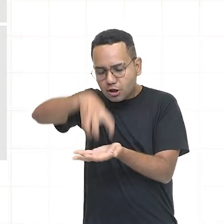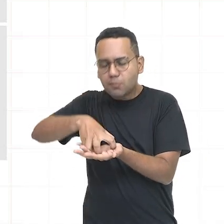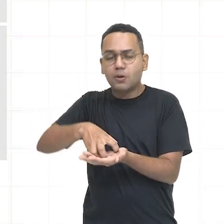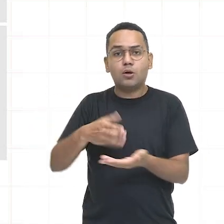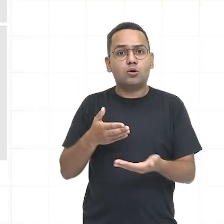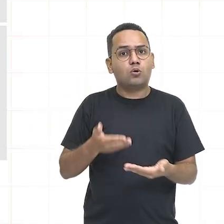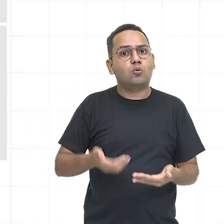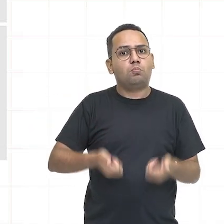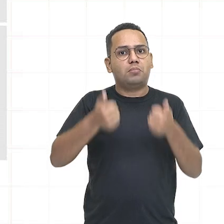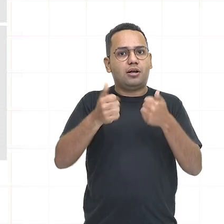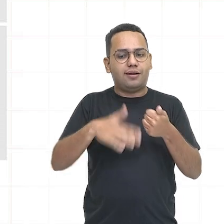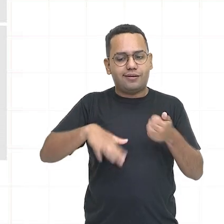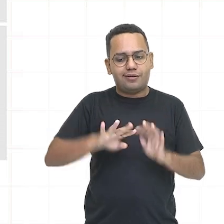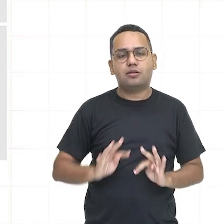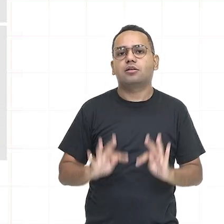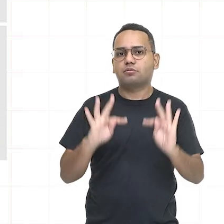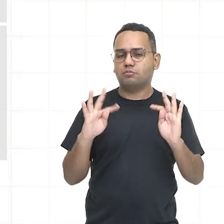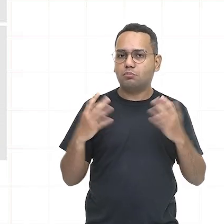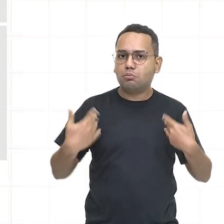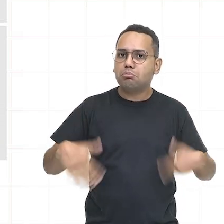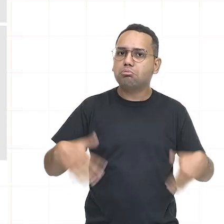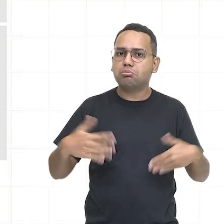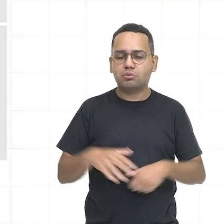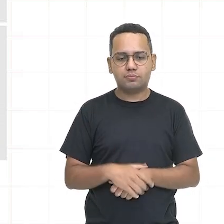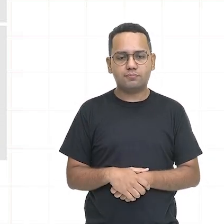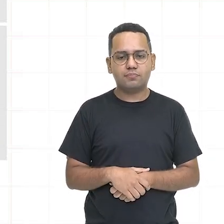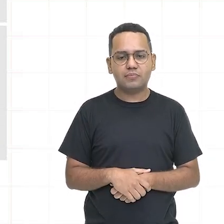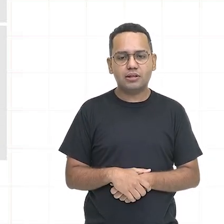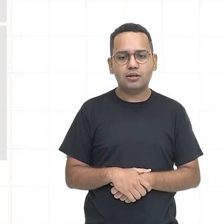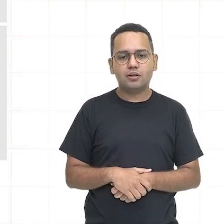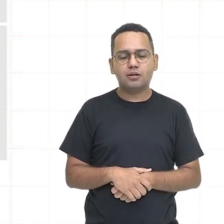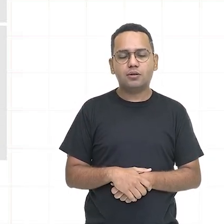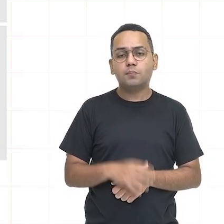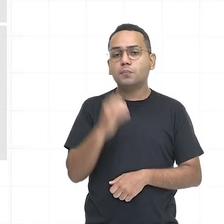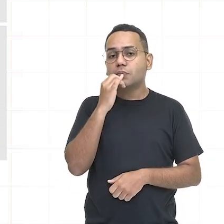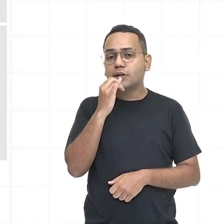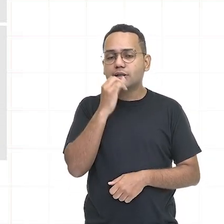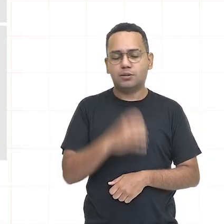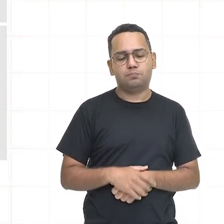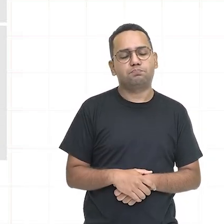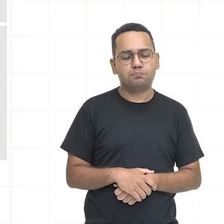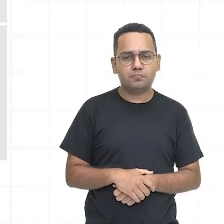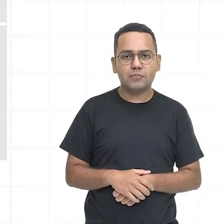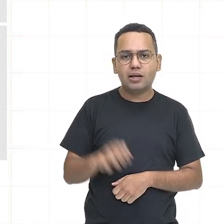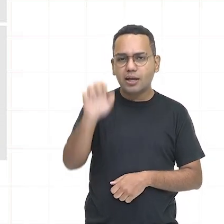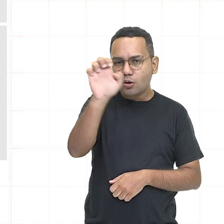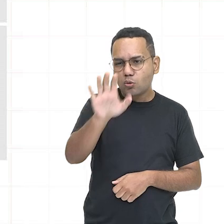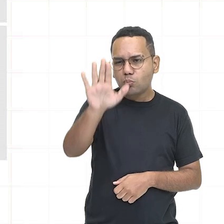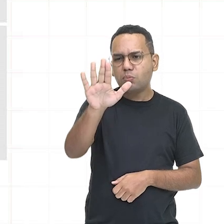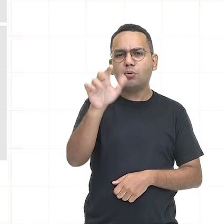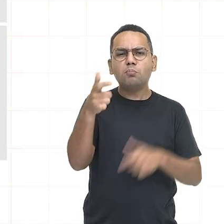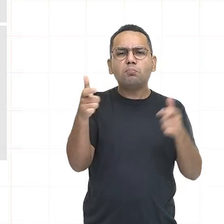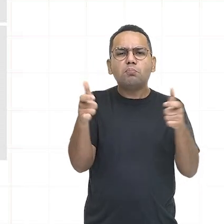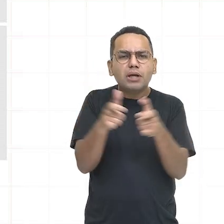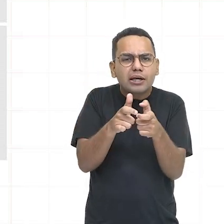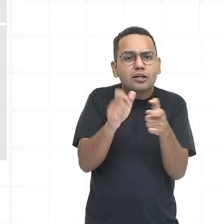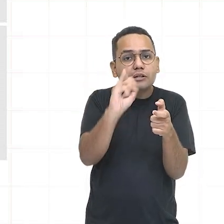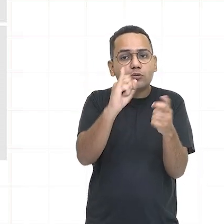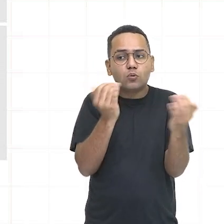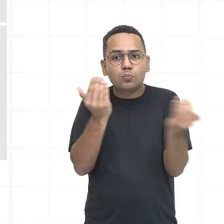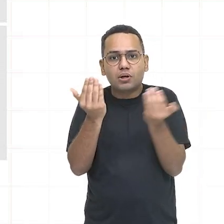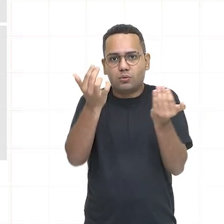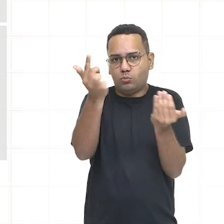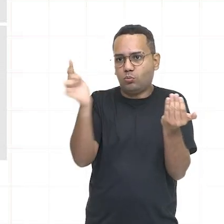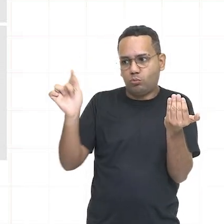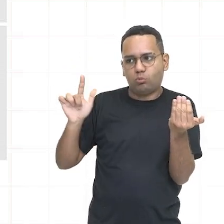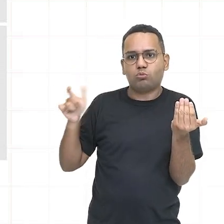por ser um continente aí relativamente, se a gente comparar com outros continentes, é pequeno. Então, esses países,